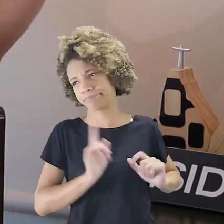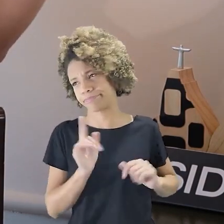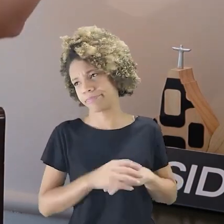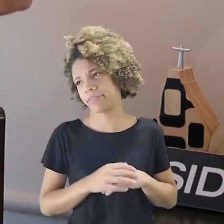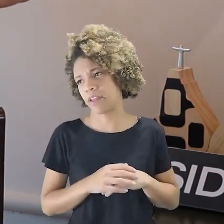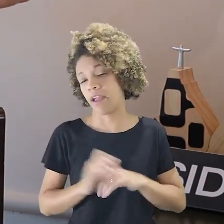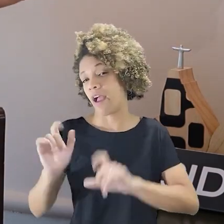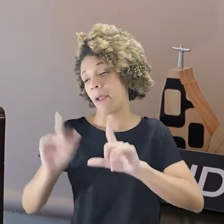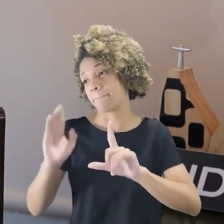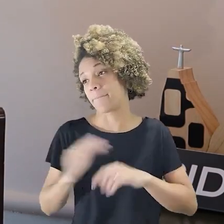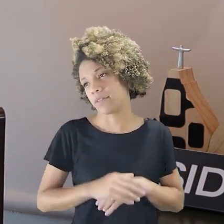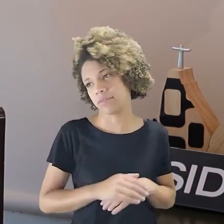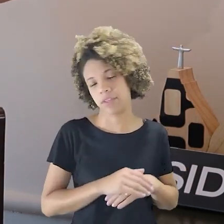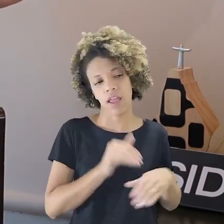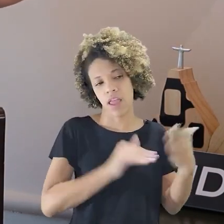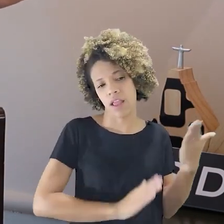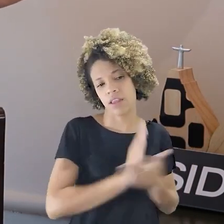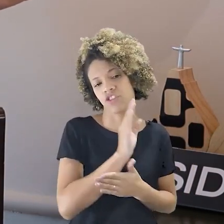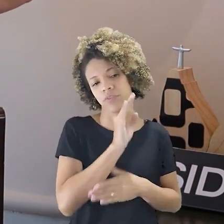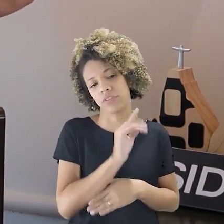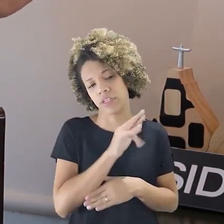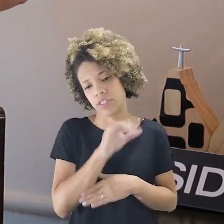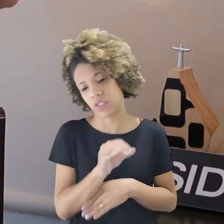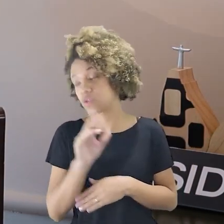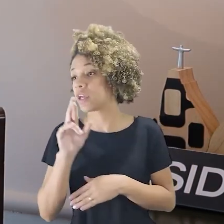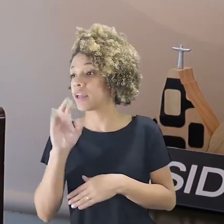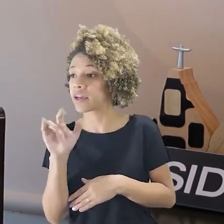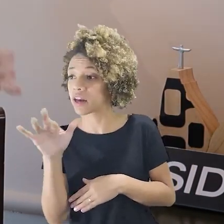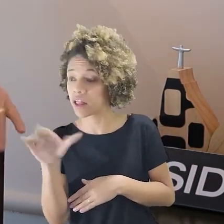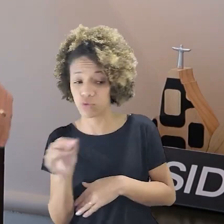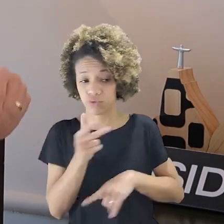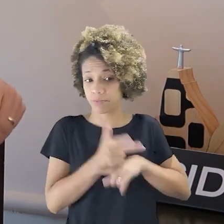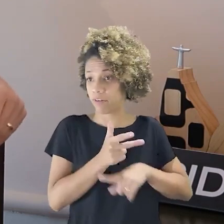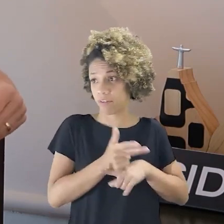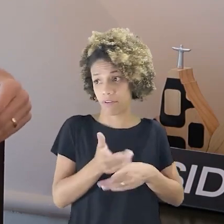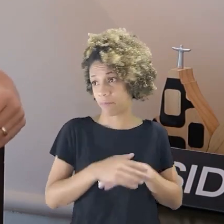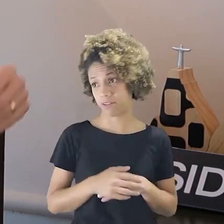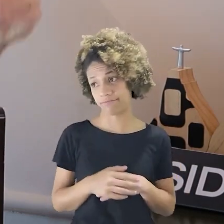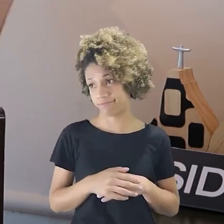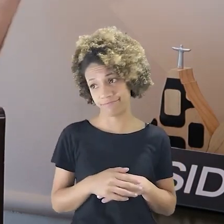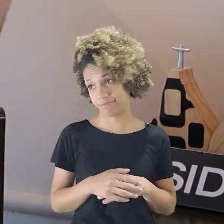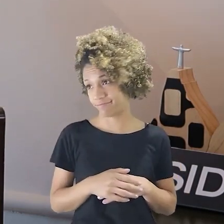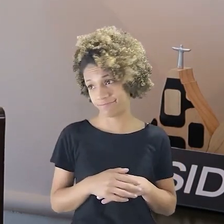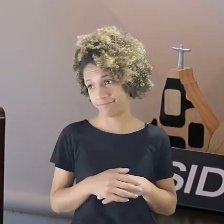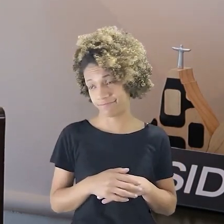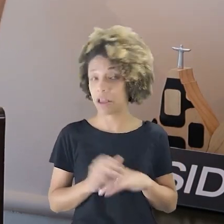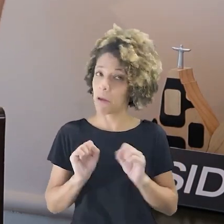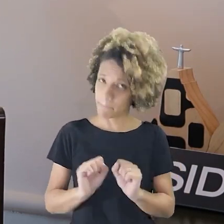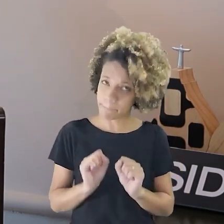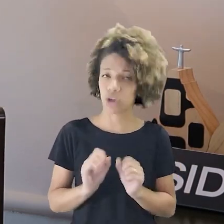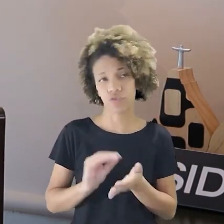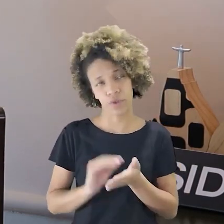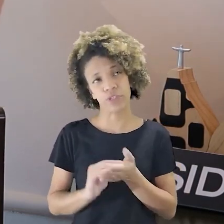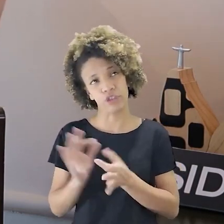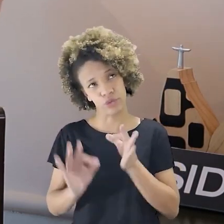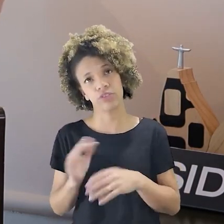A imprensa brasileira elegeu Tarcísio e Cláudio Castro. Câmera. É isso mesmo. Posso estar sendo